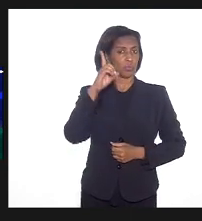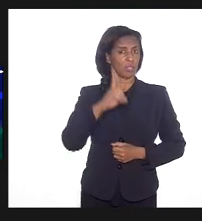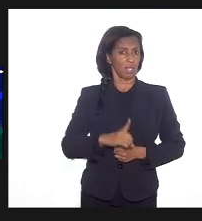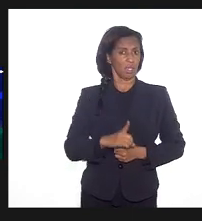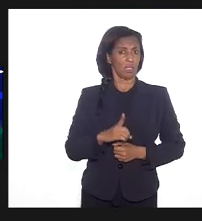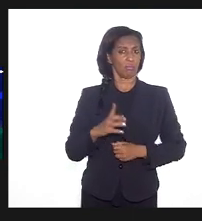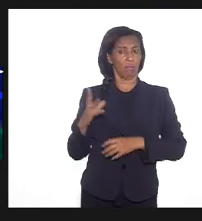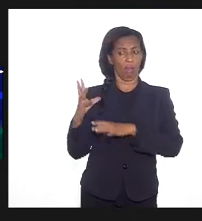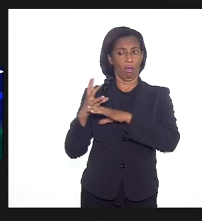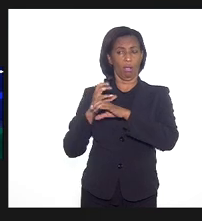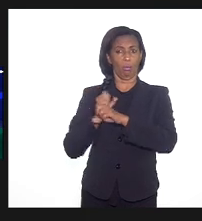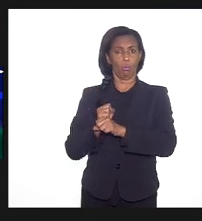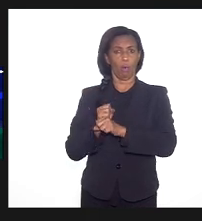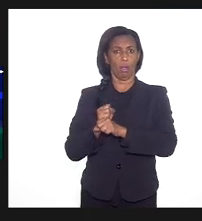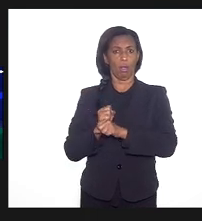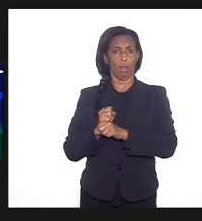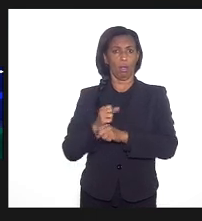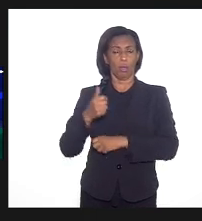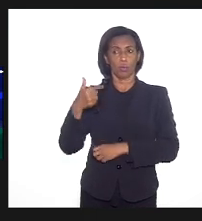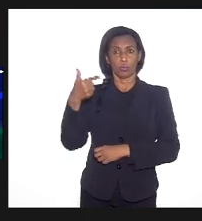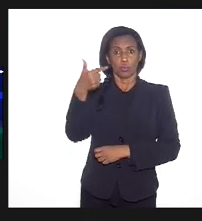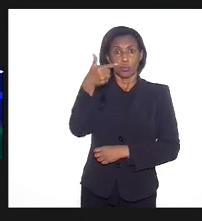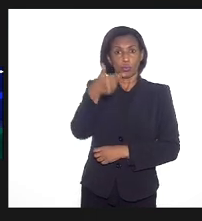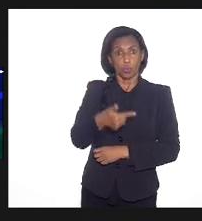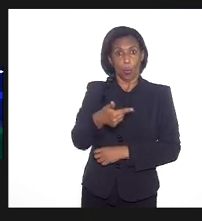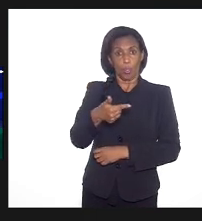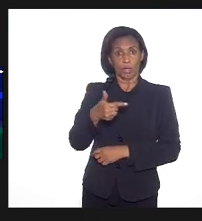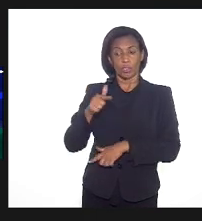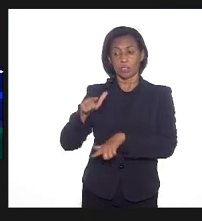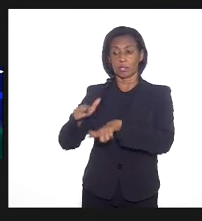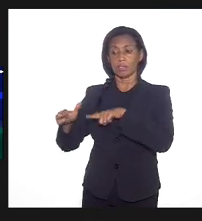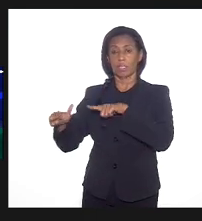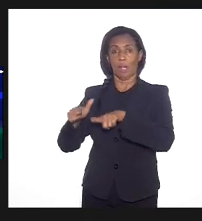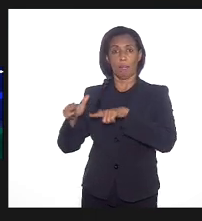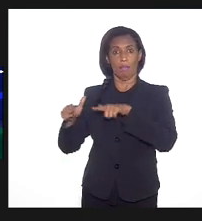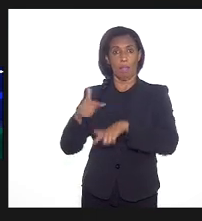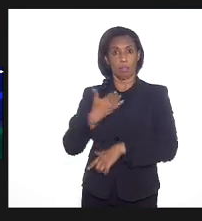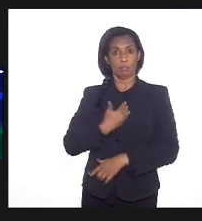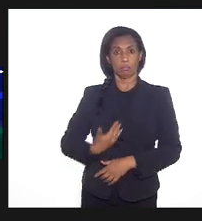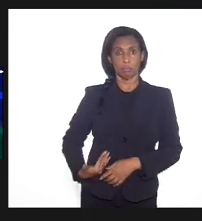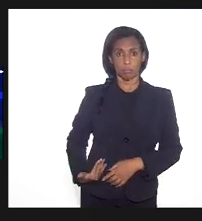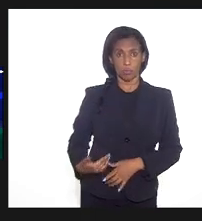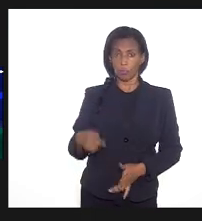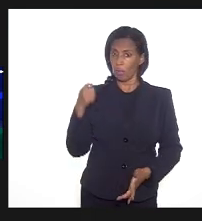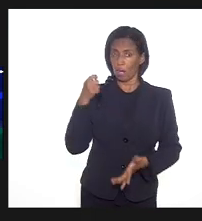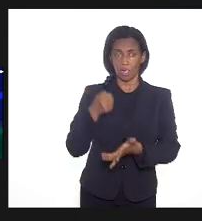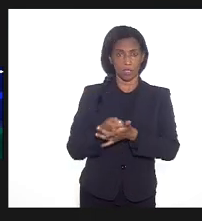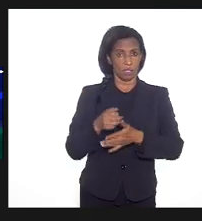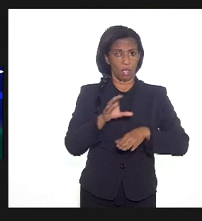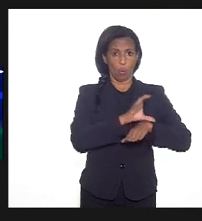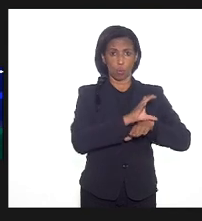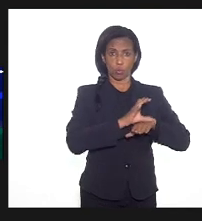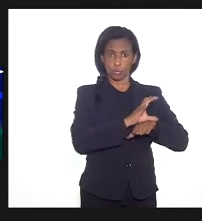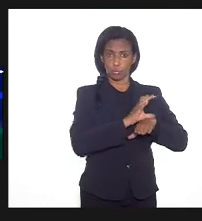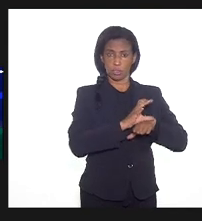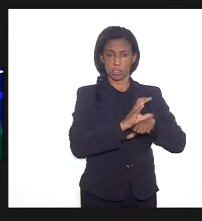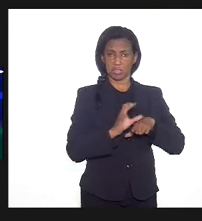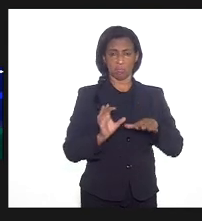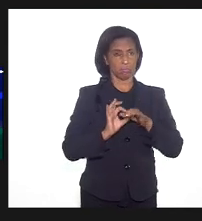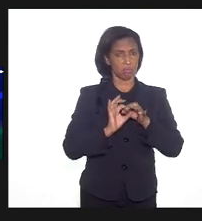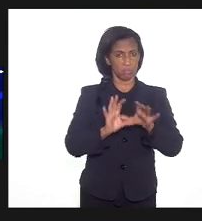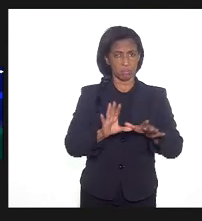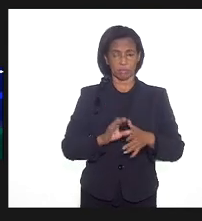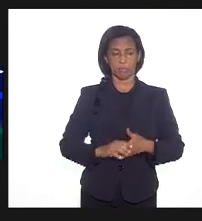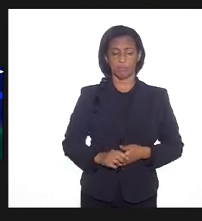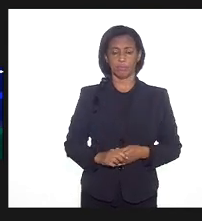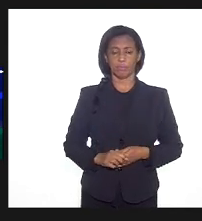de acumular dois empregos públicos isso foi garantido na constituição e